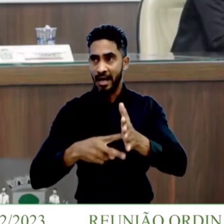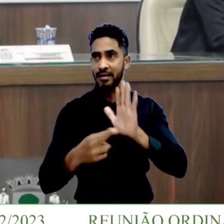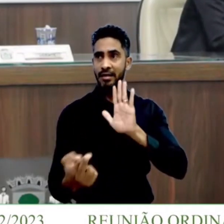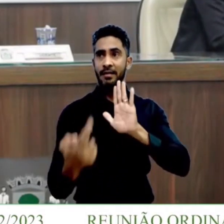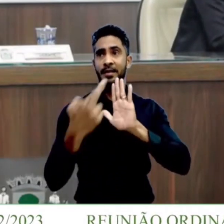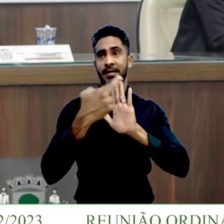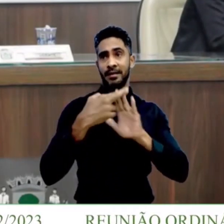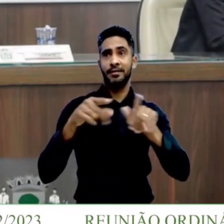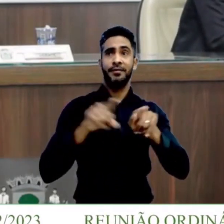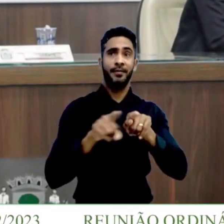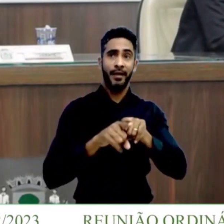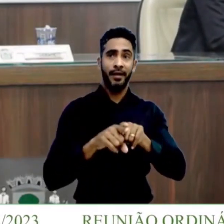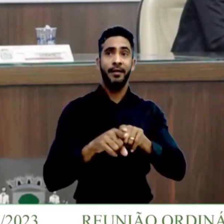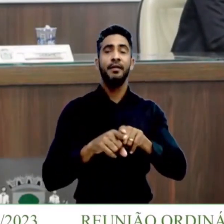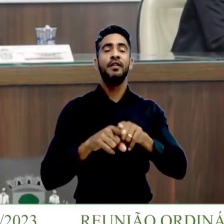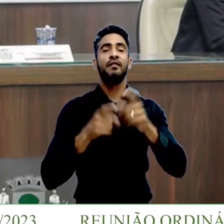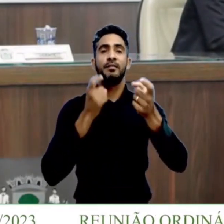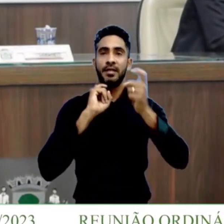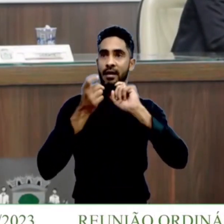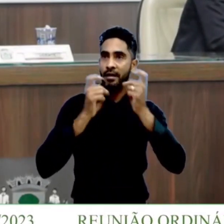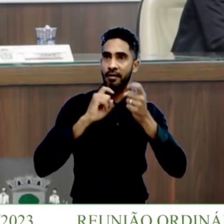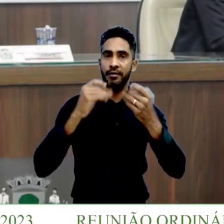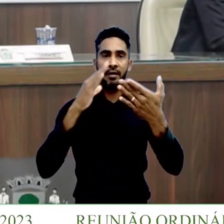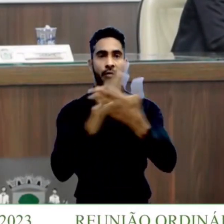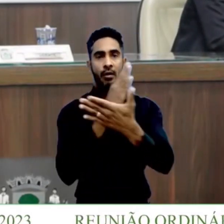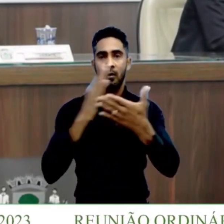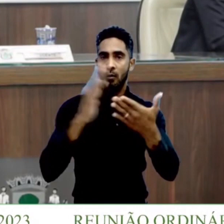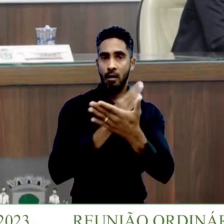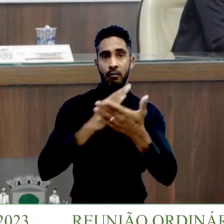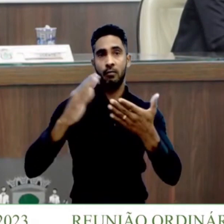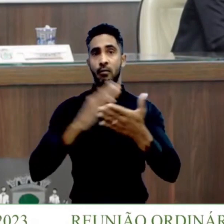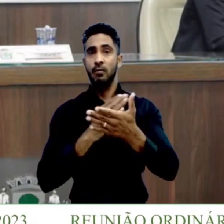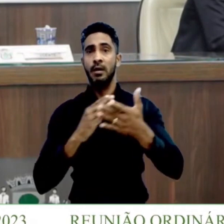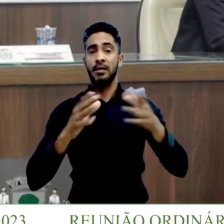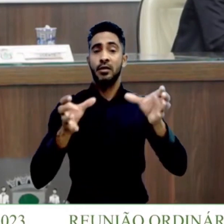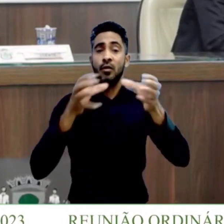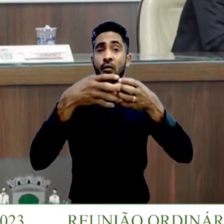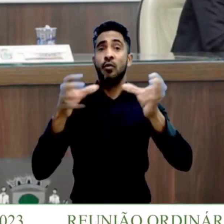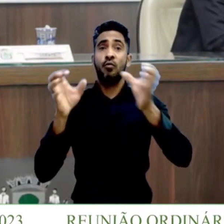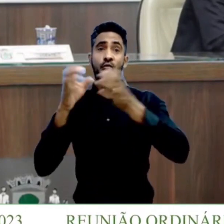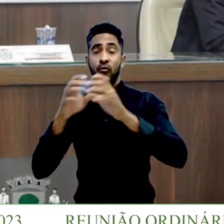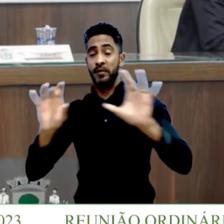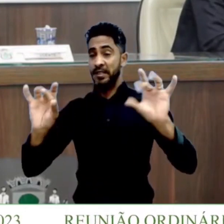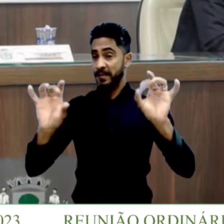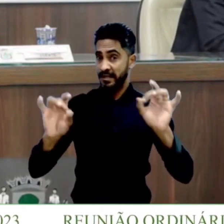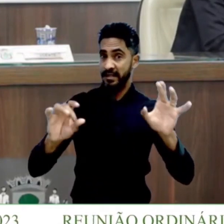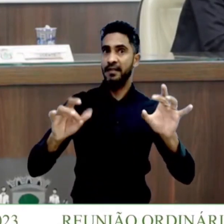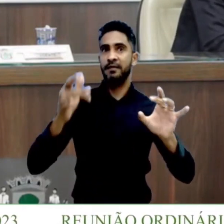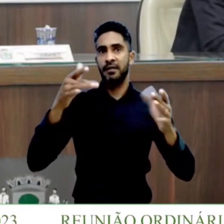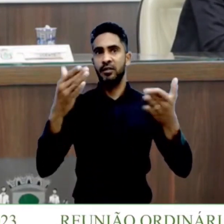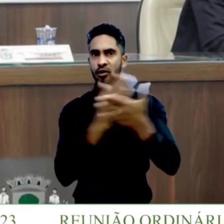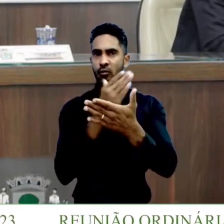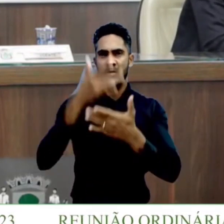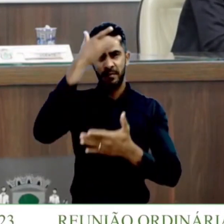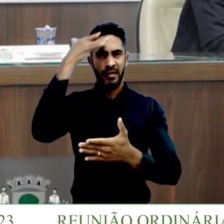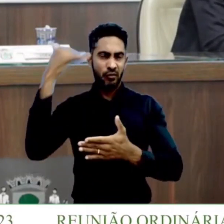vai reunir com algumas classes específicas de alguns servidores que nos